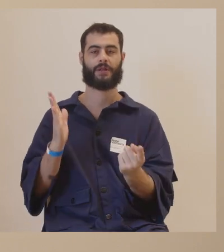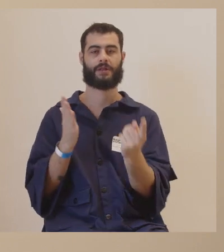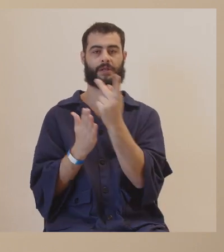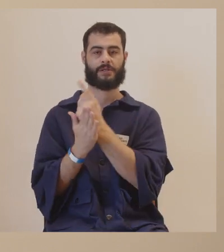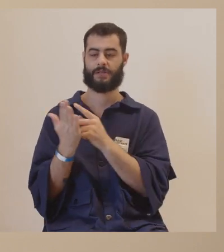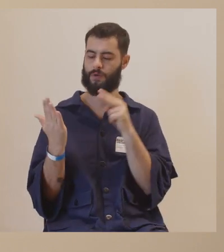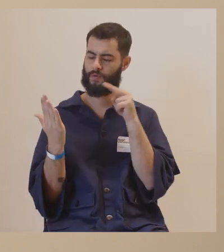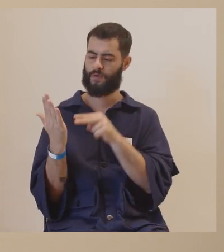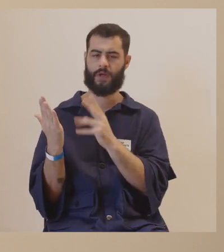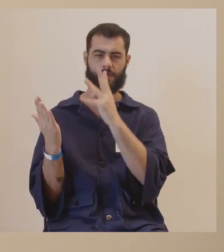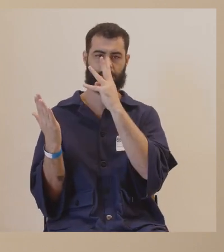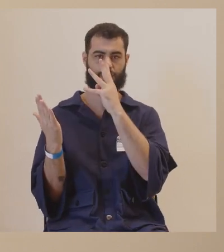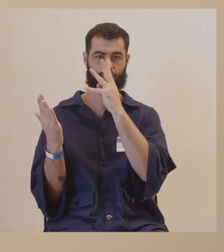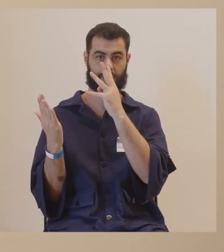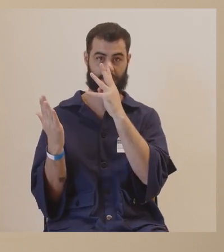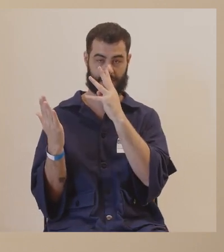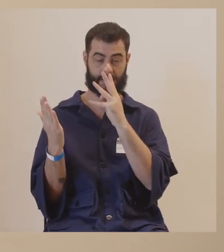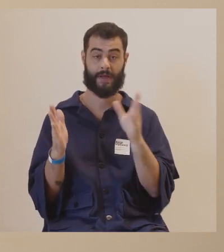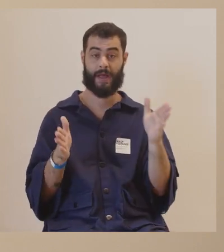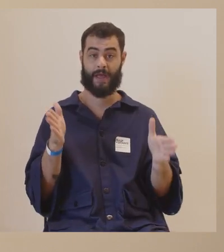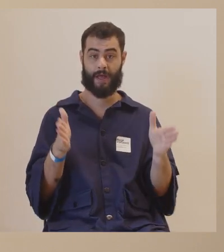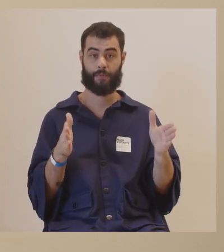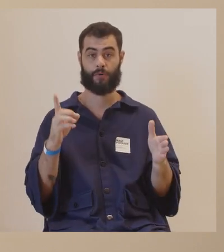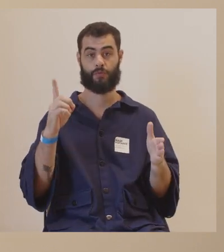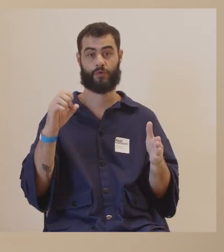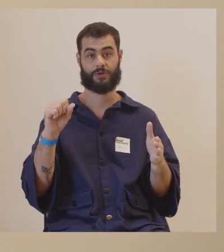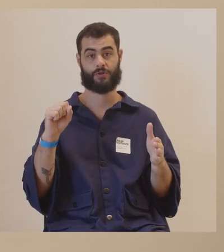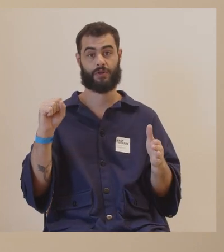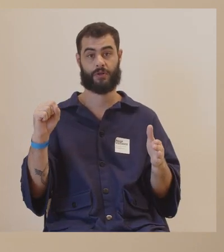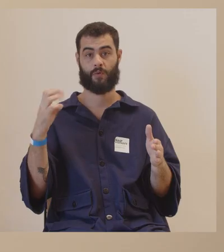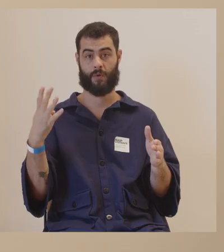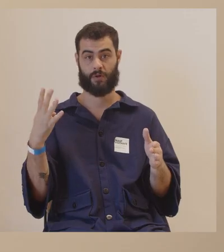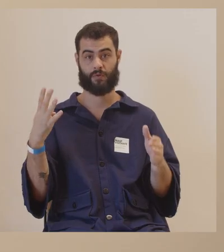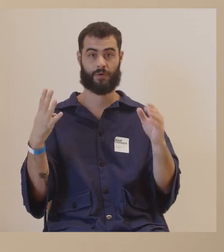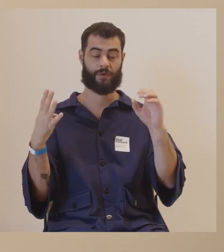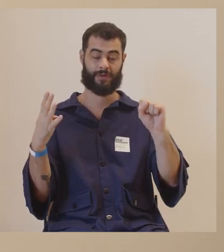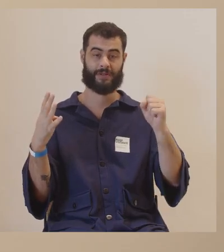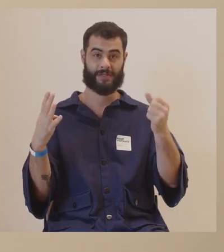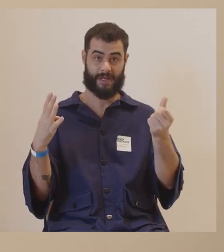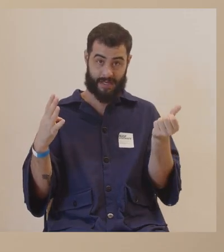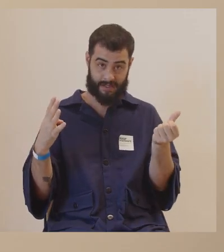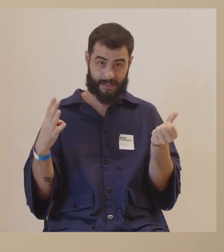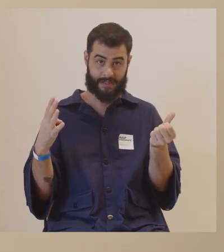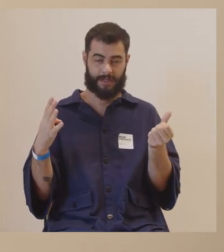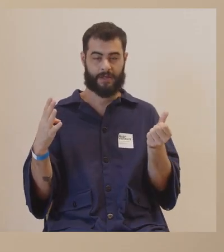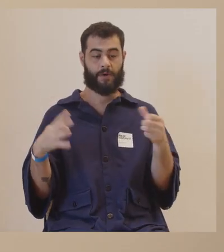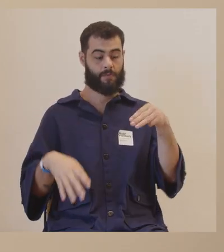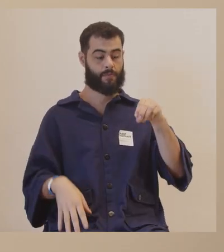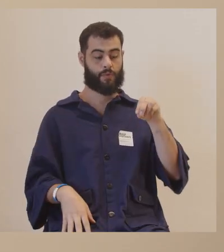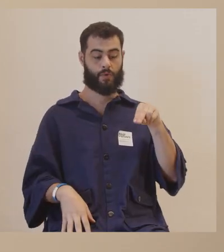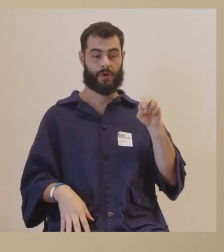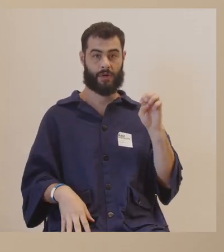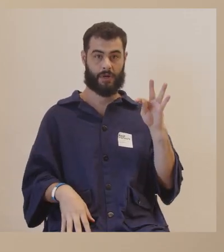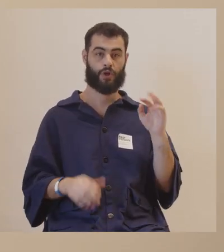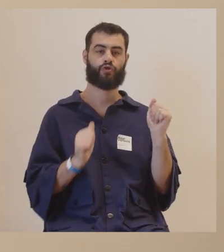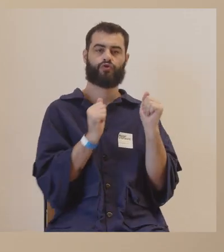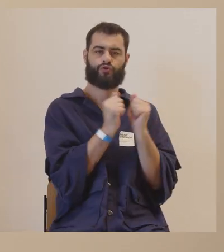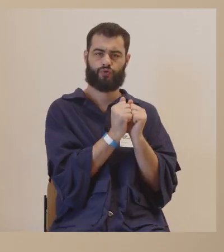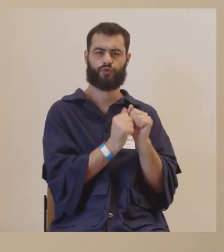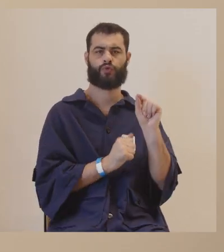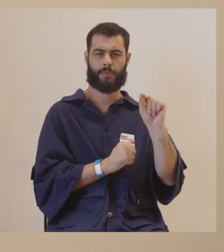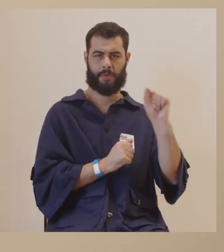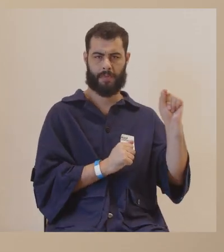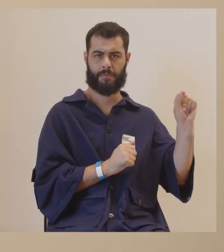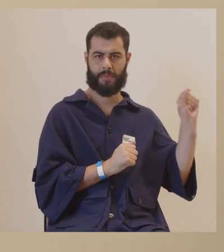entre 1874 e 1886, o Monet, né, ao lado do Degas, do Renoir,